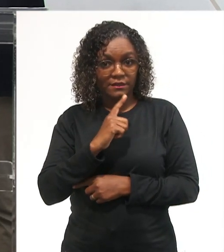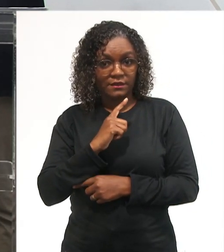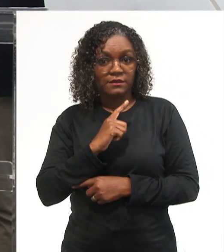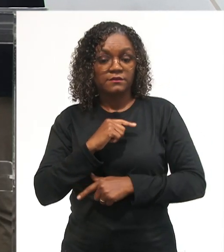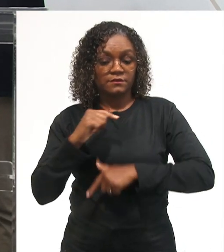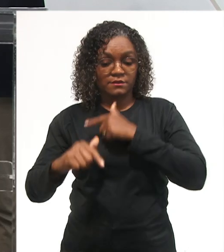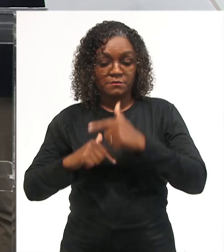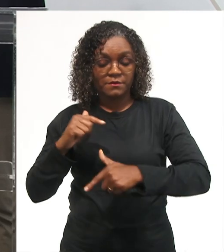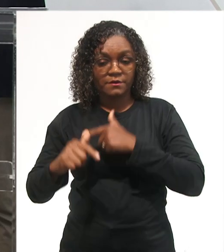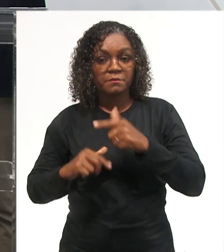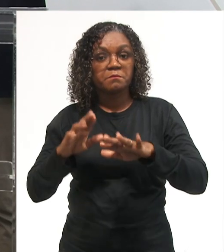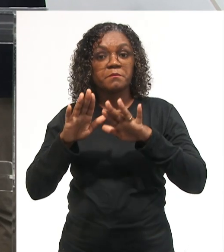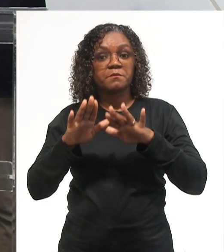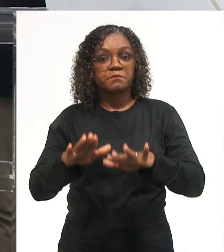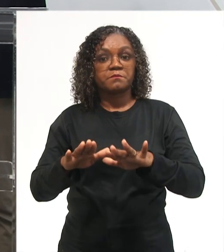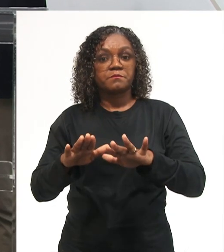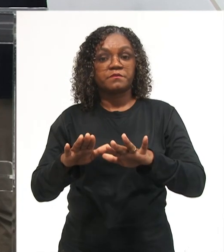mas